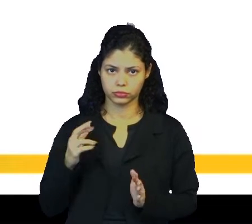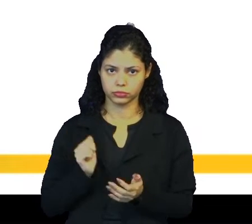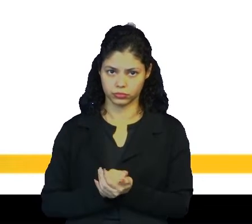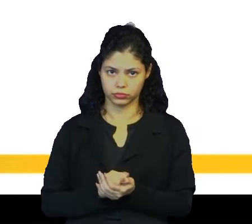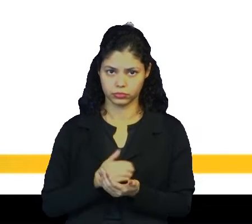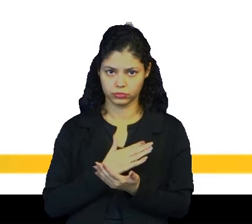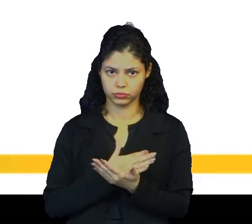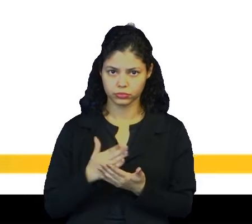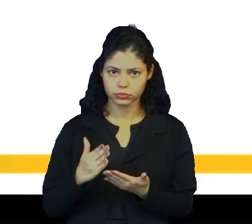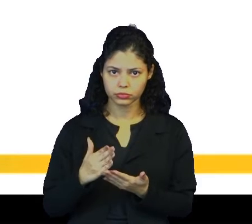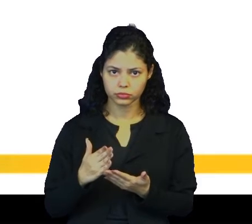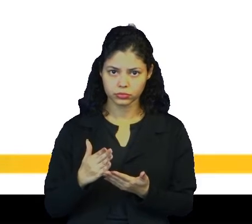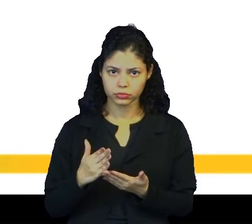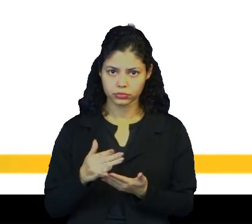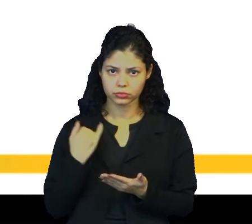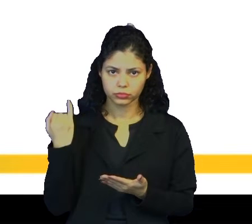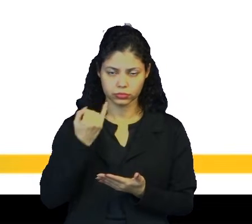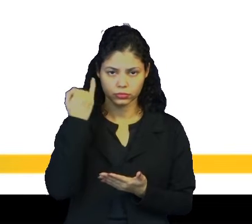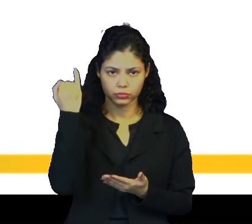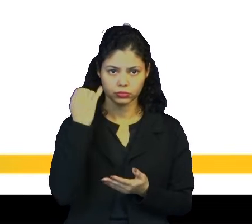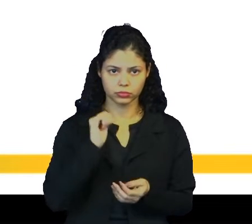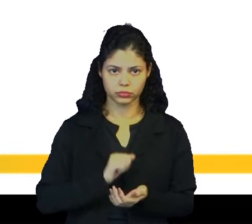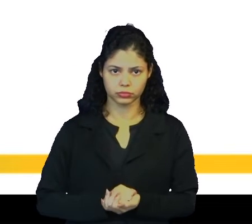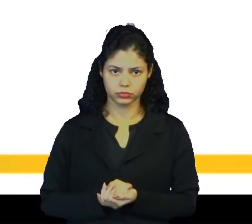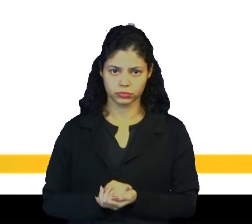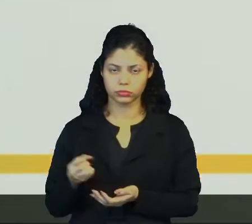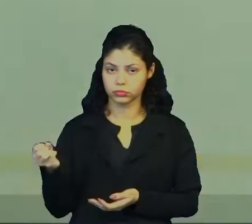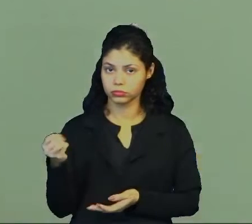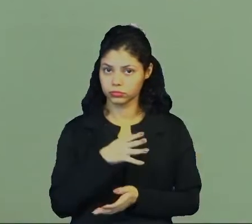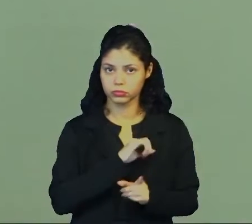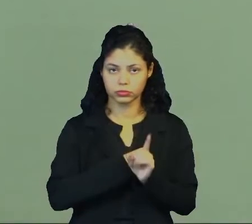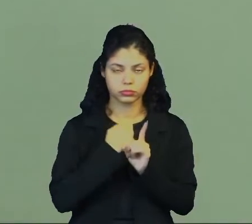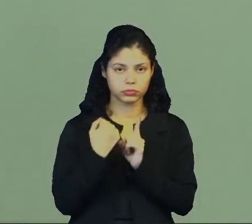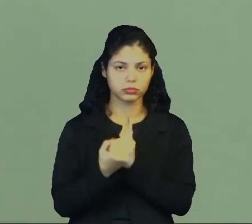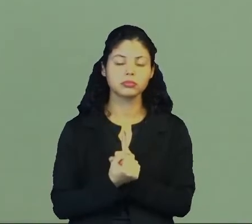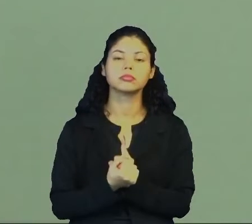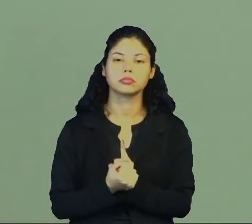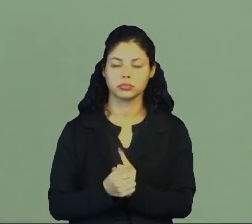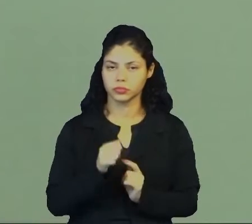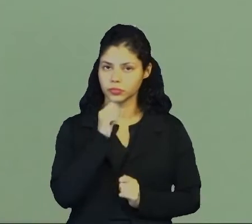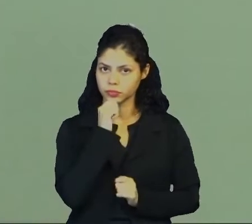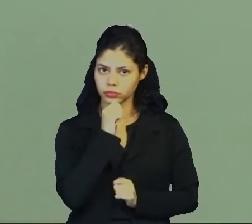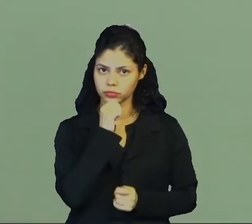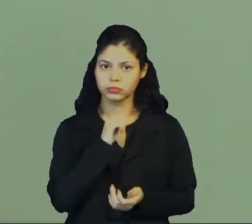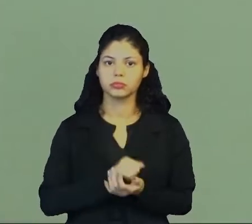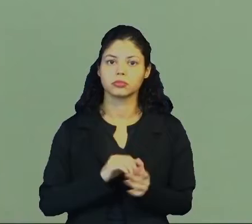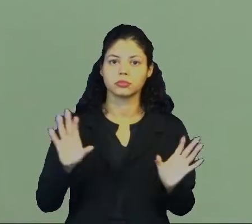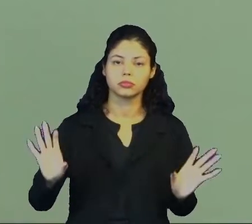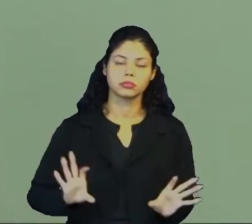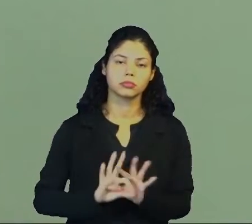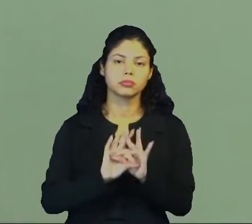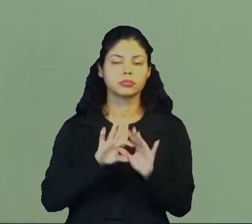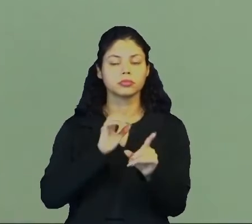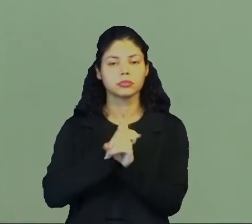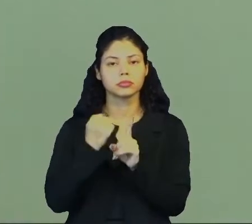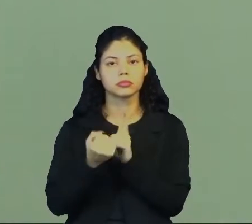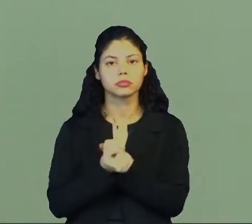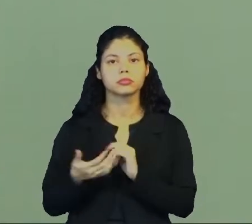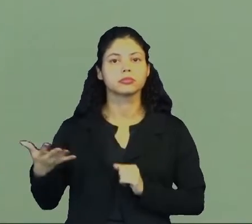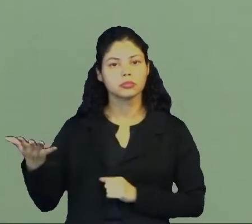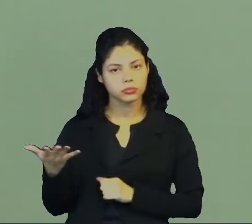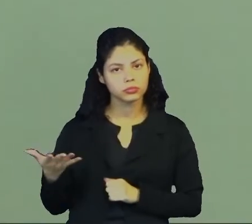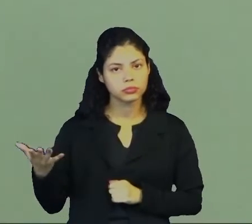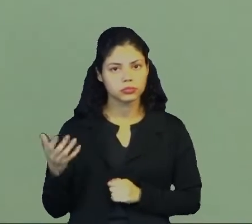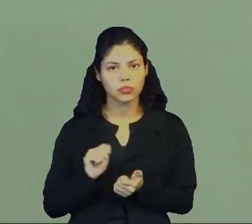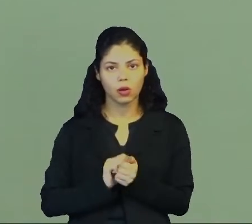produção começa a ser um princípio fundamental nas novas sociedades. E a gente tem aqui também as relações sociais baseadas,